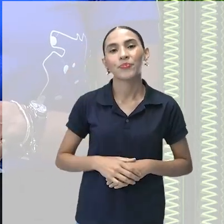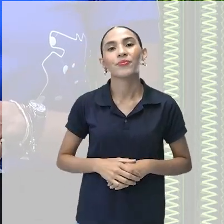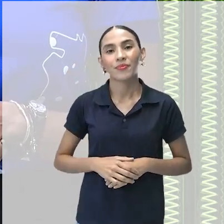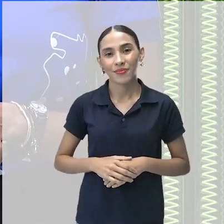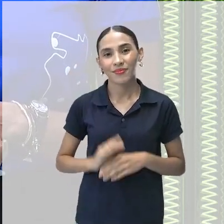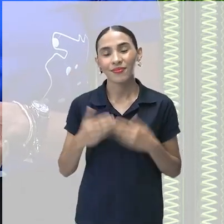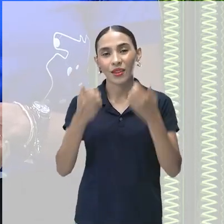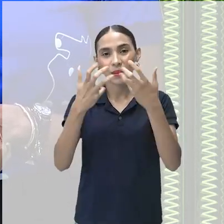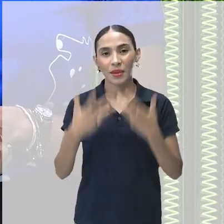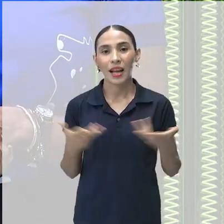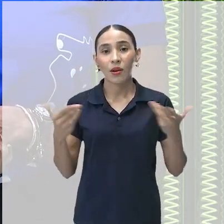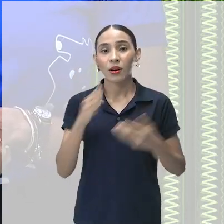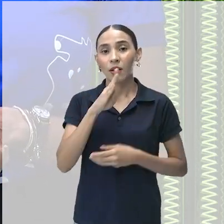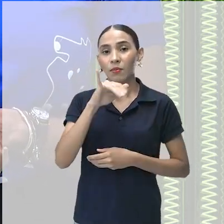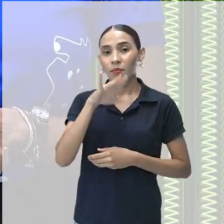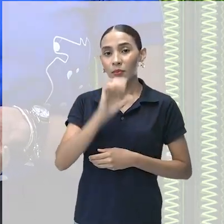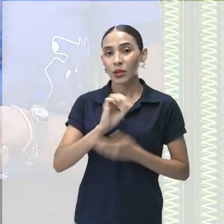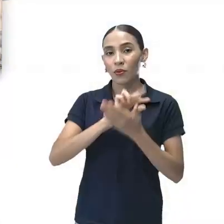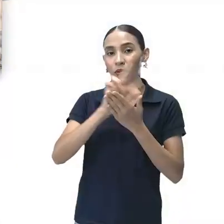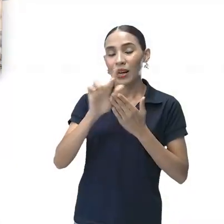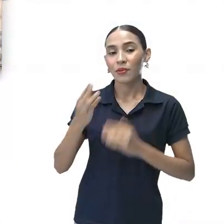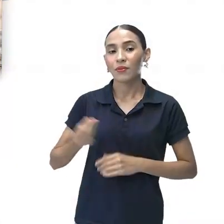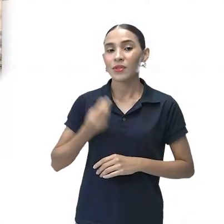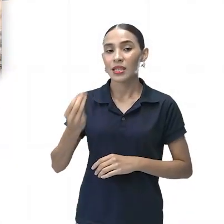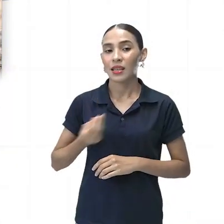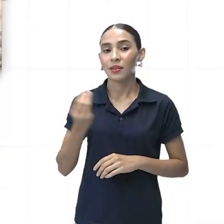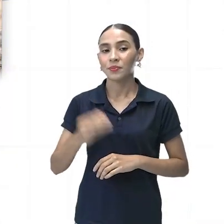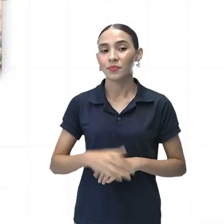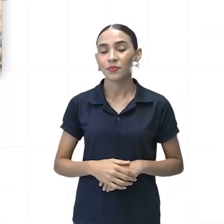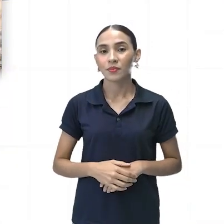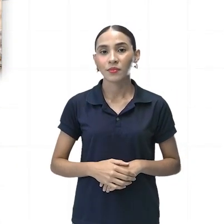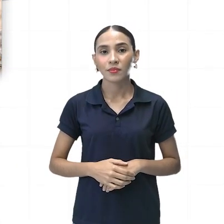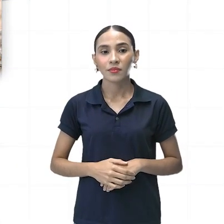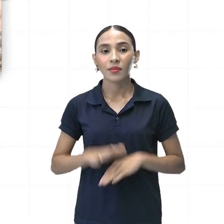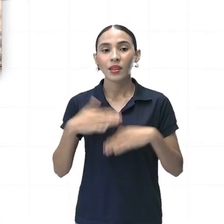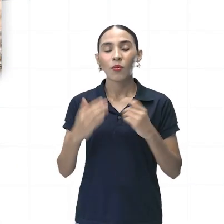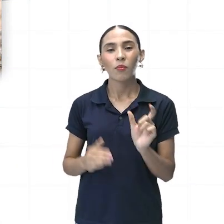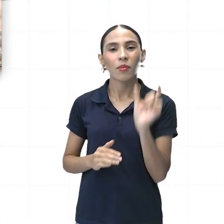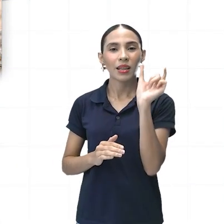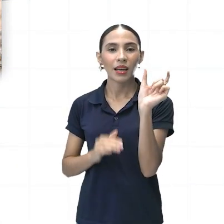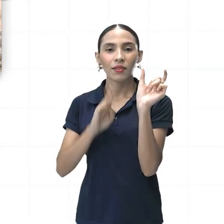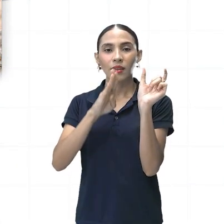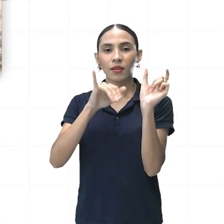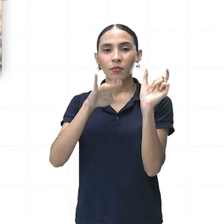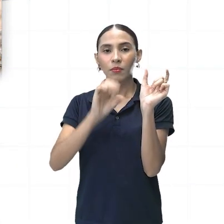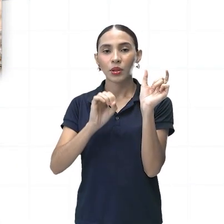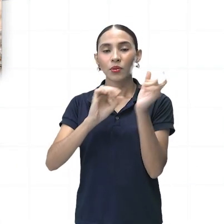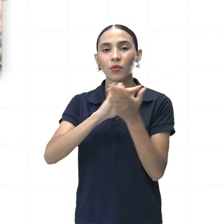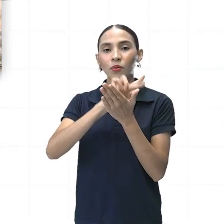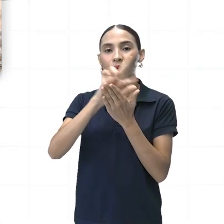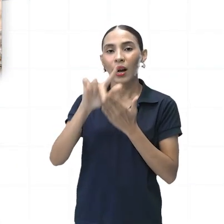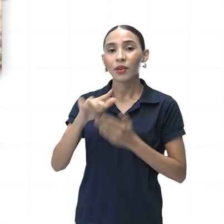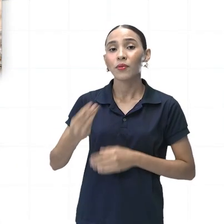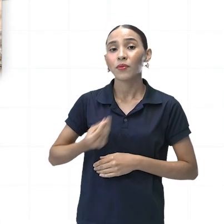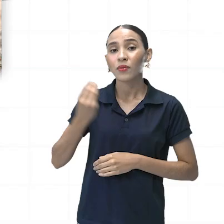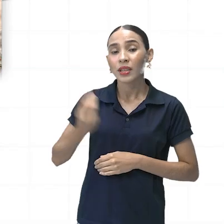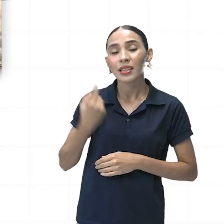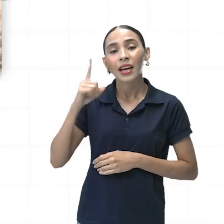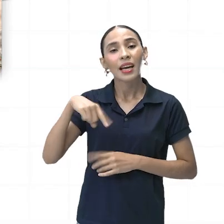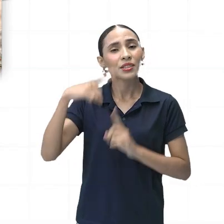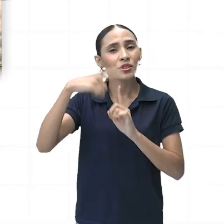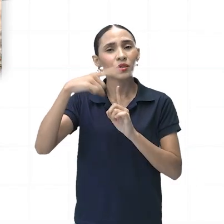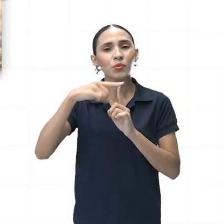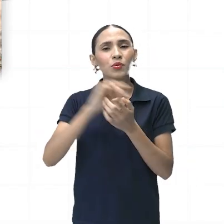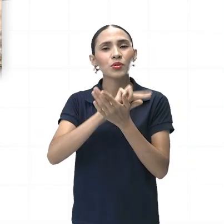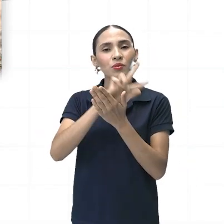Vamos falar um pouco sobre biodiversidade? Essa palavra representa a variedade de formas